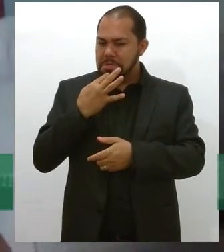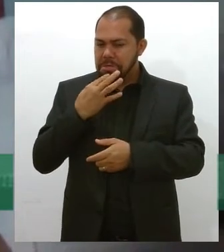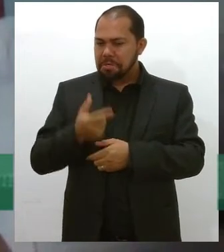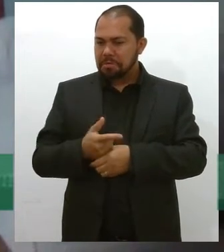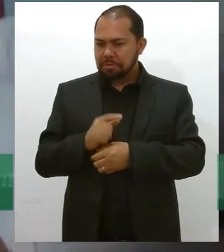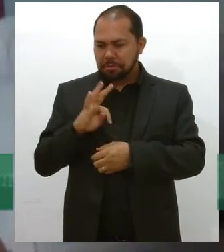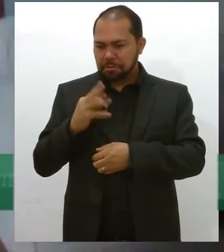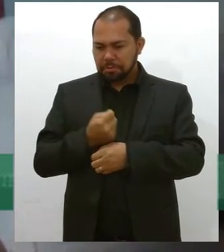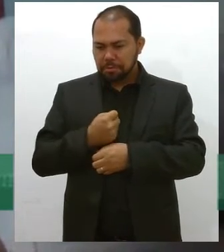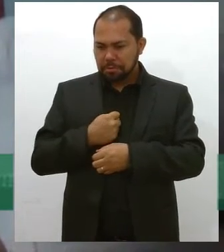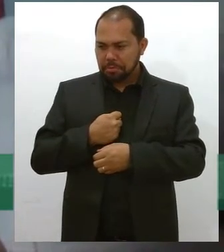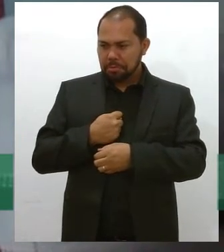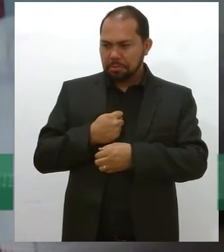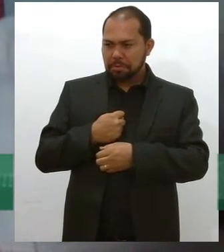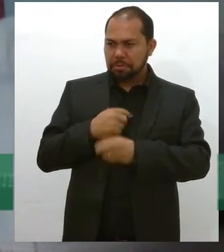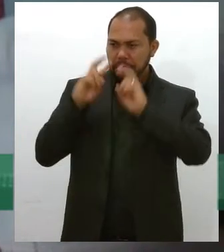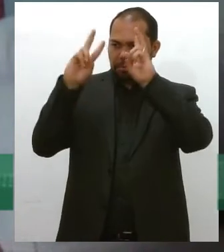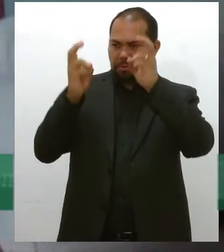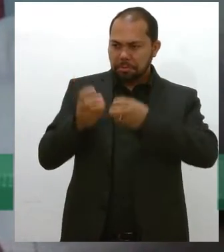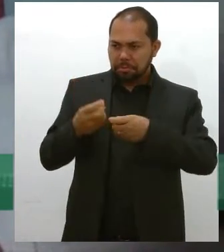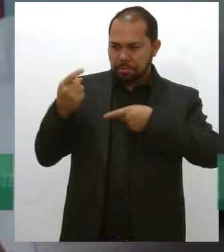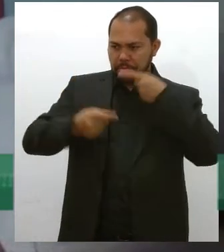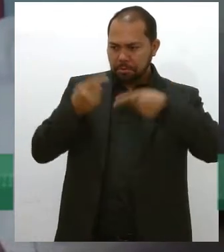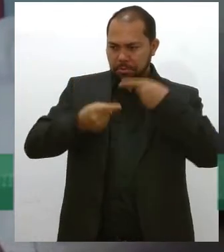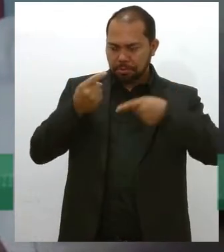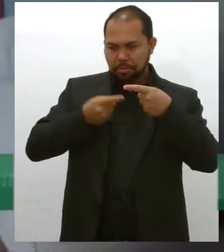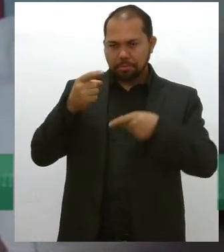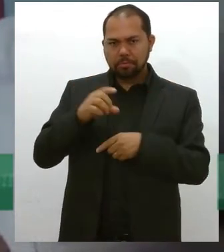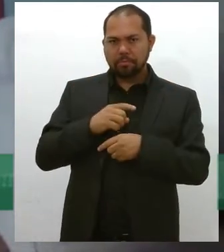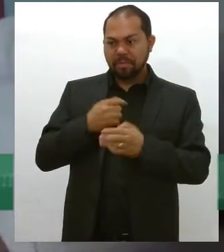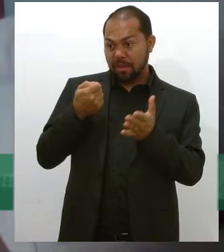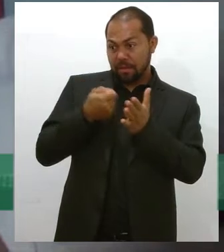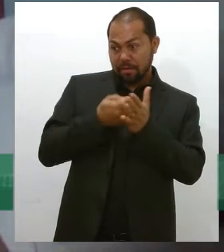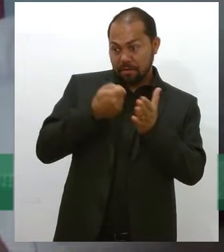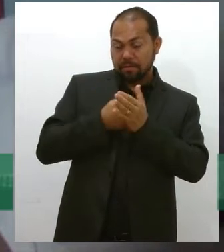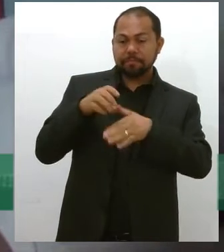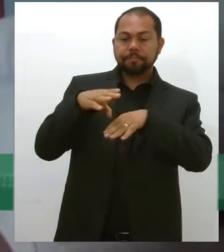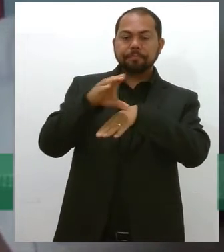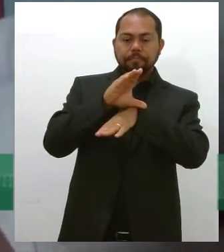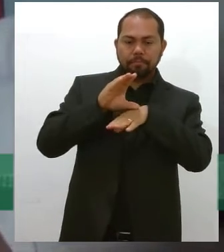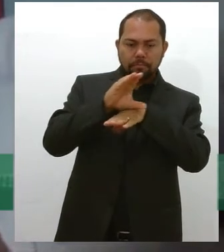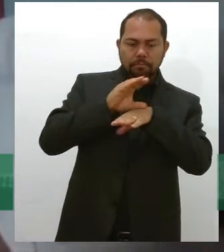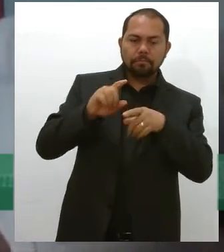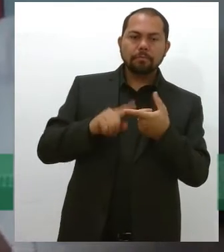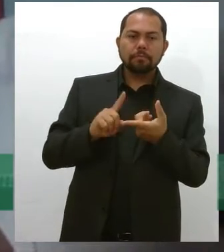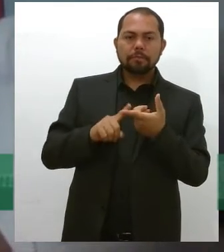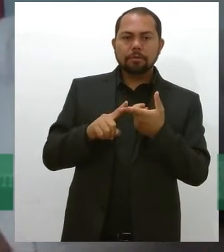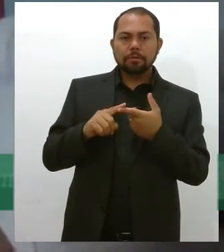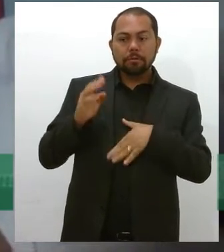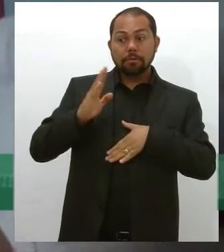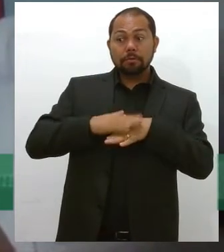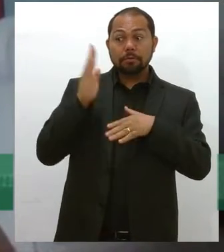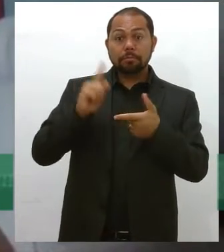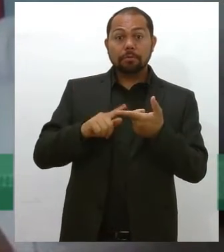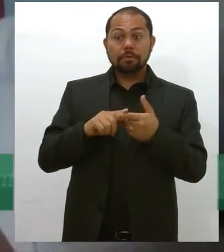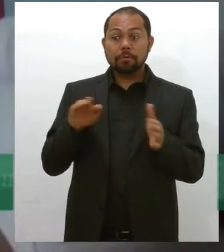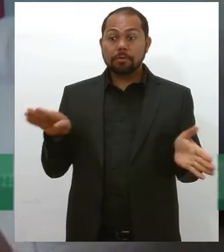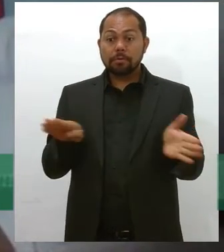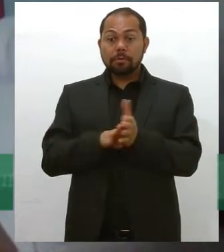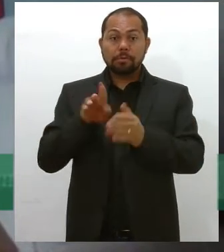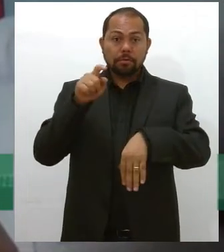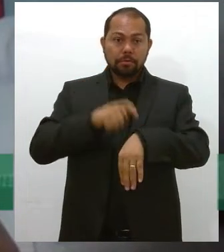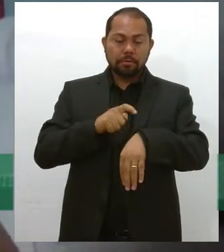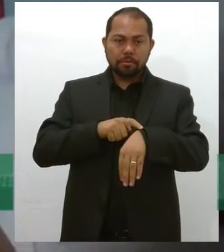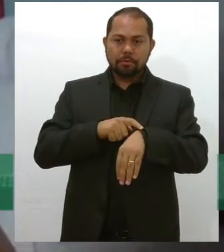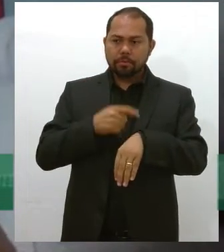liberal discutido à época, defendiam a Constituição e mais até. Chegou um momento em que viam que não era mais